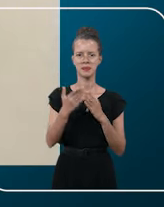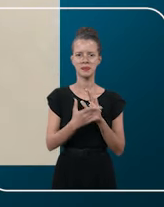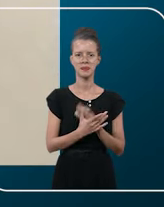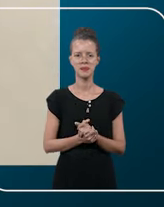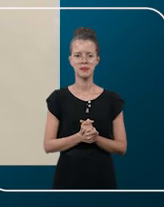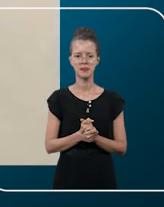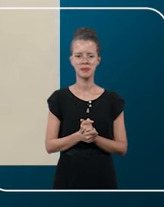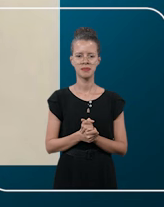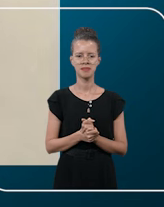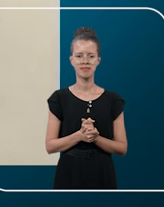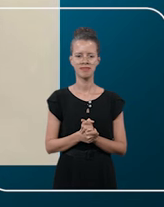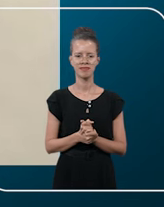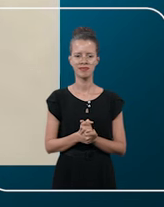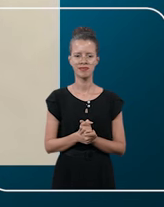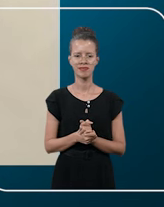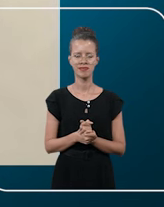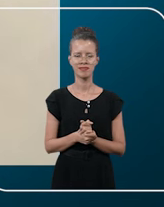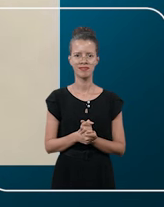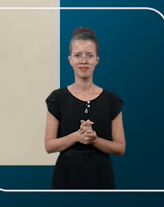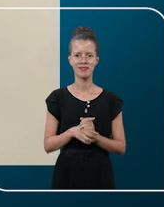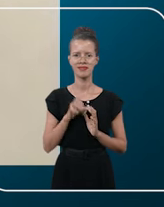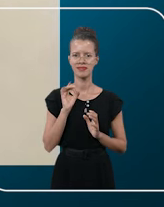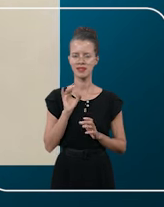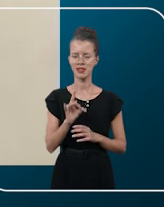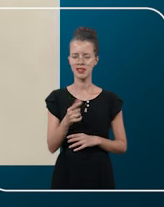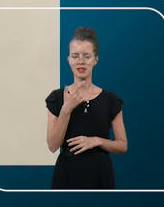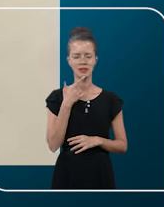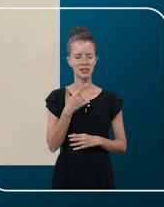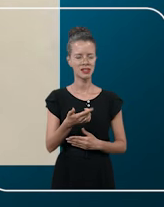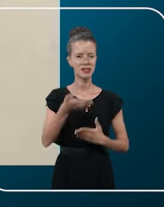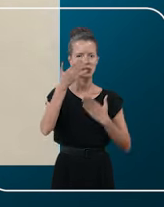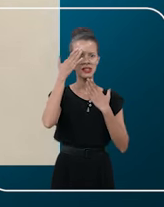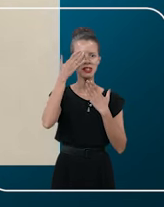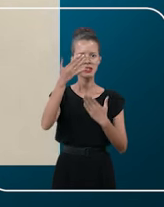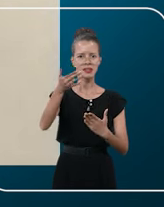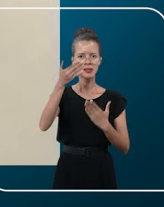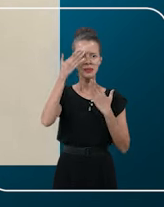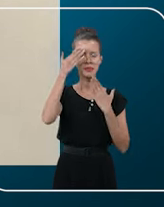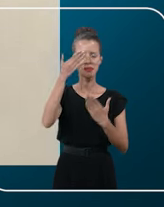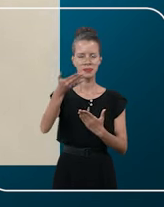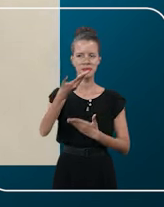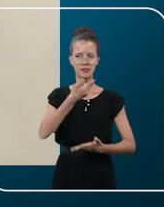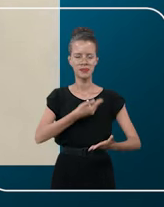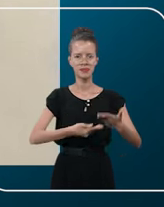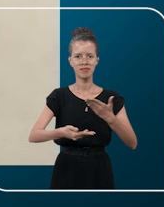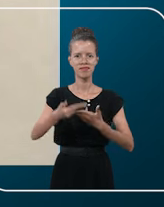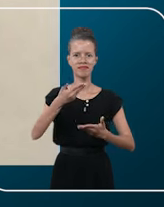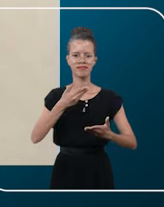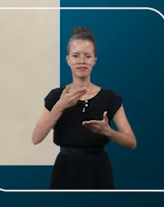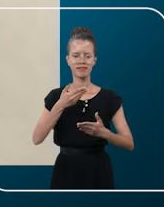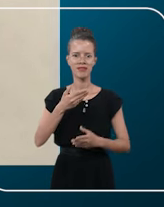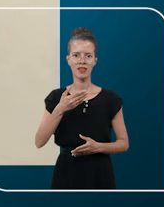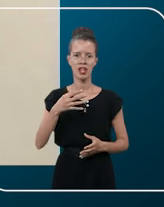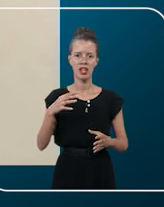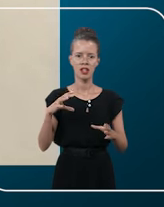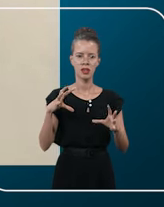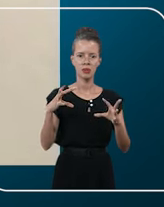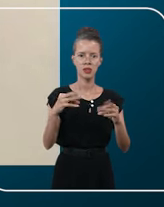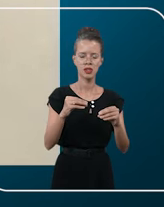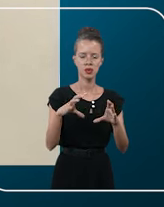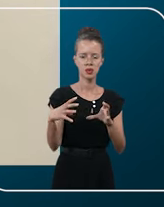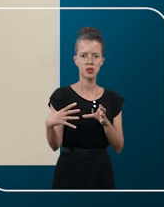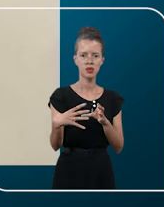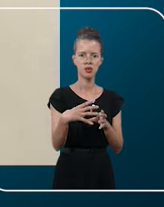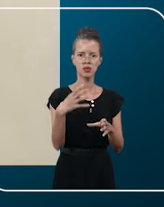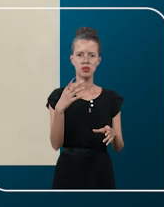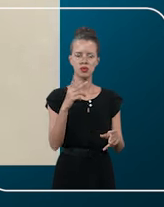Eu só tenho a agradecer essa oportunidade de colaborar um pouco com a comunidade, né, de participar um pouco desse programa